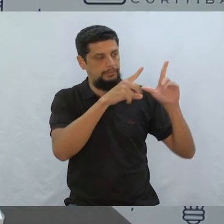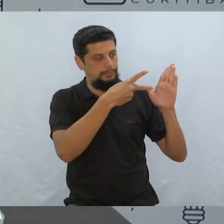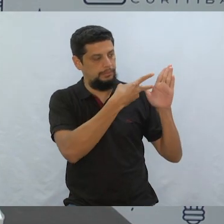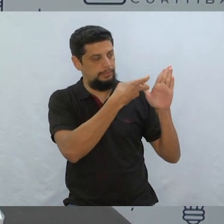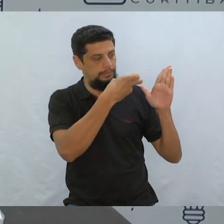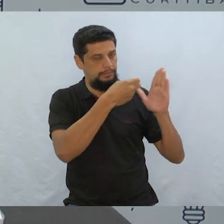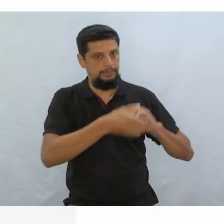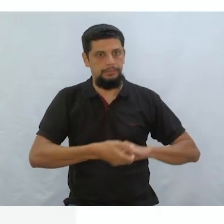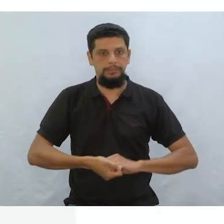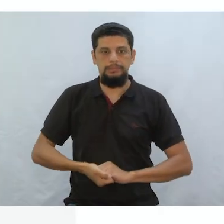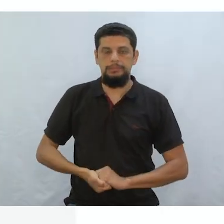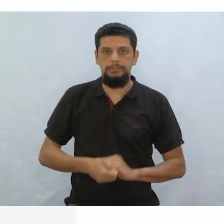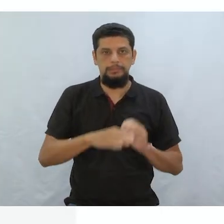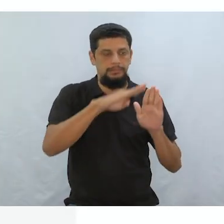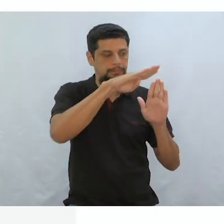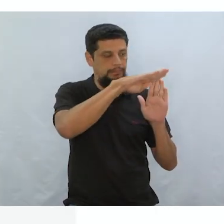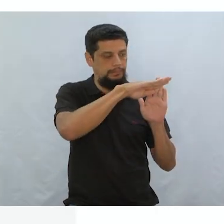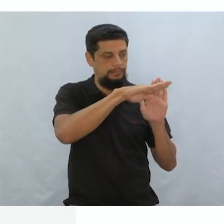tela.